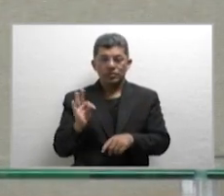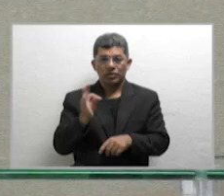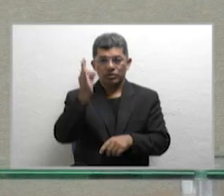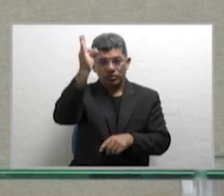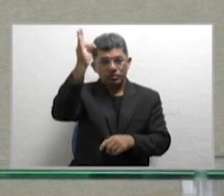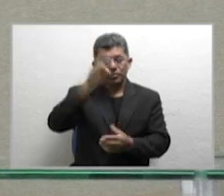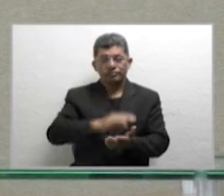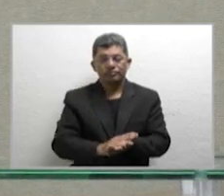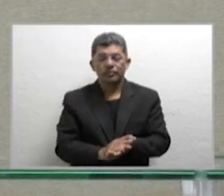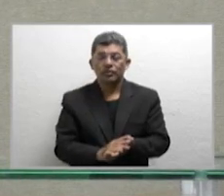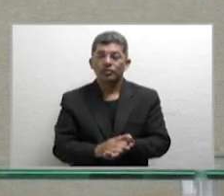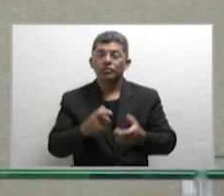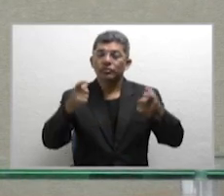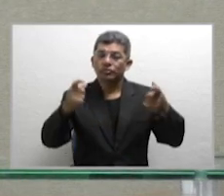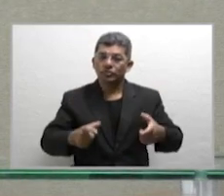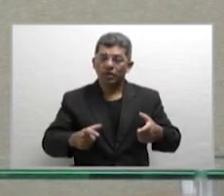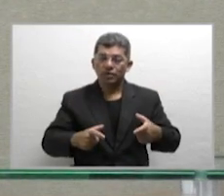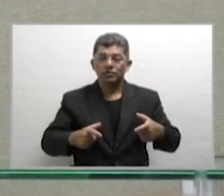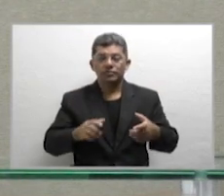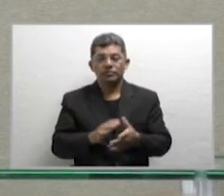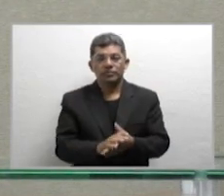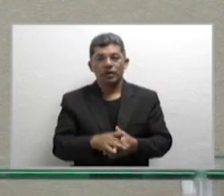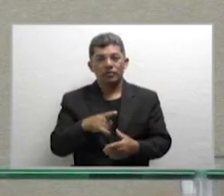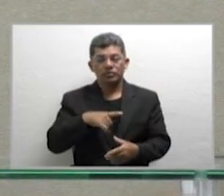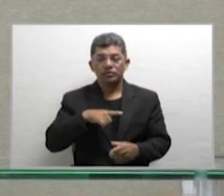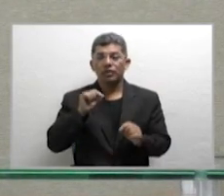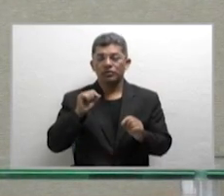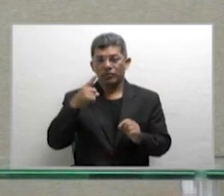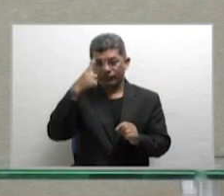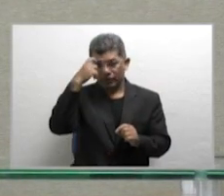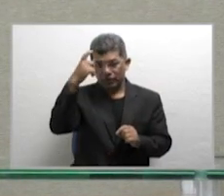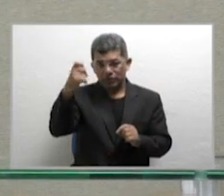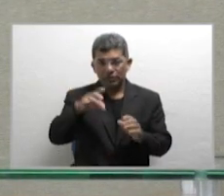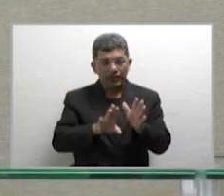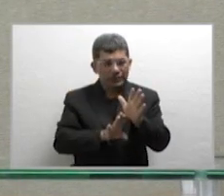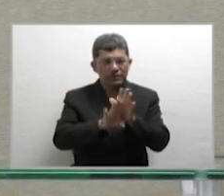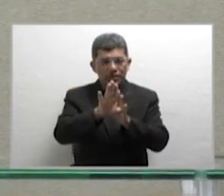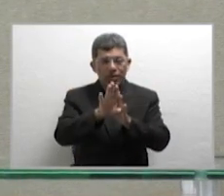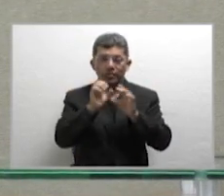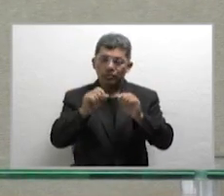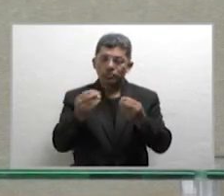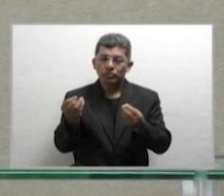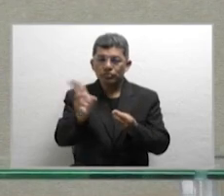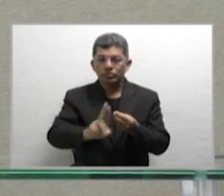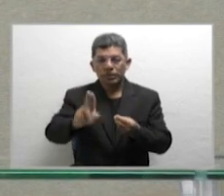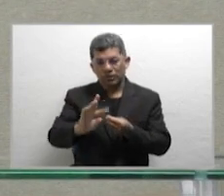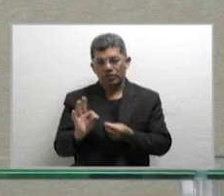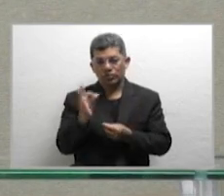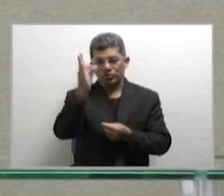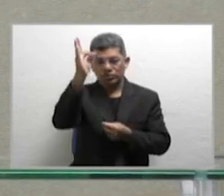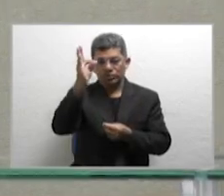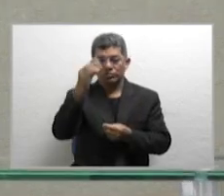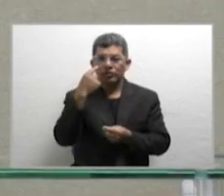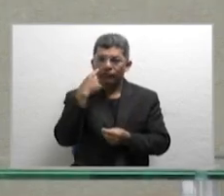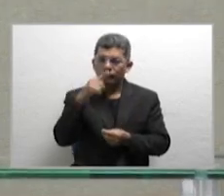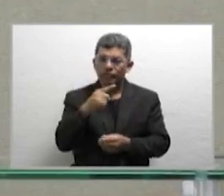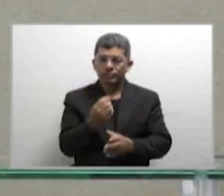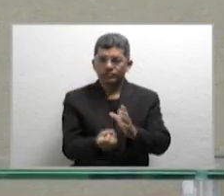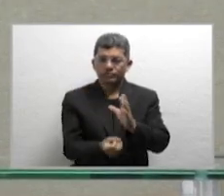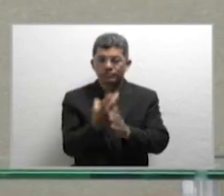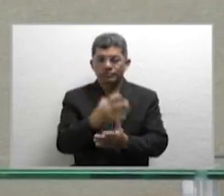tecnologia nos lugares onde a violência está aumentando. E eu tenho acompanhado a implantação